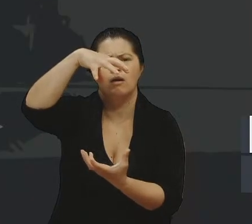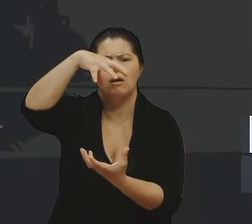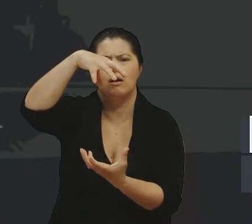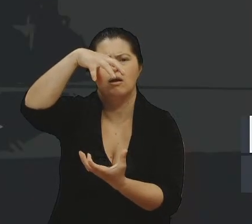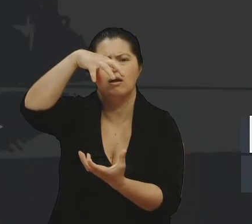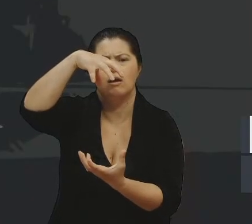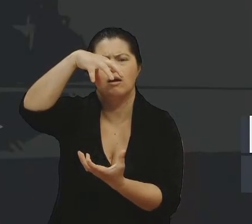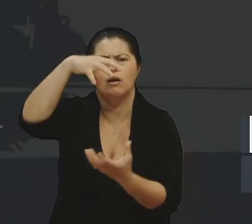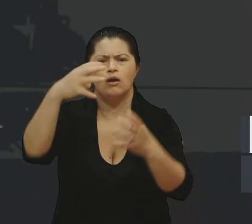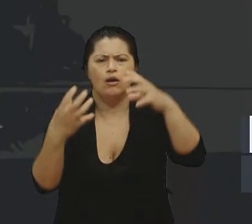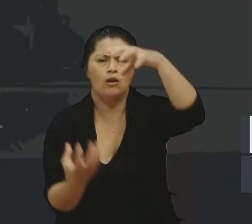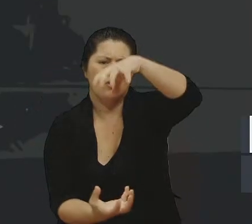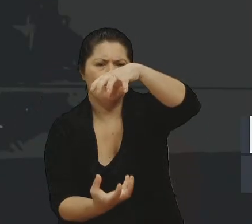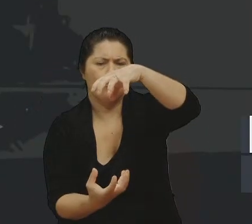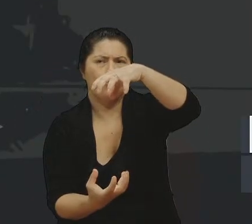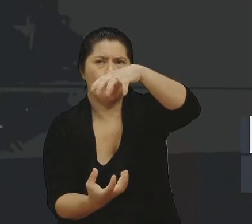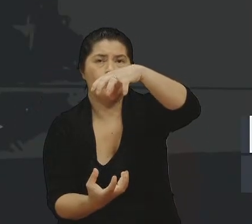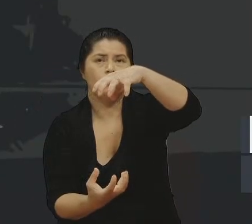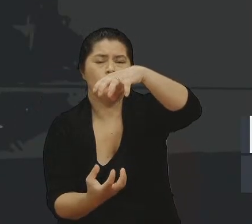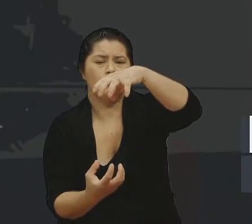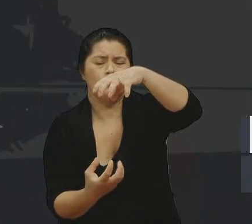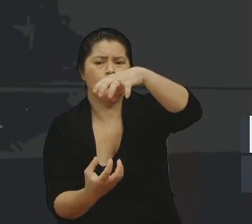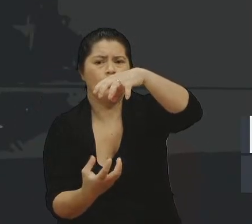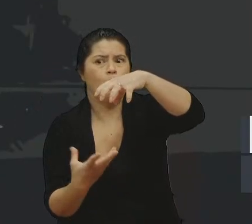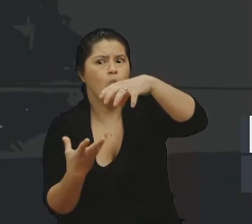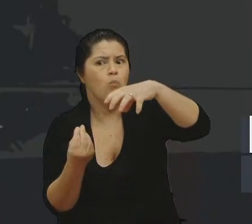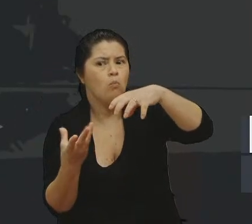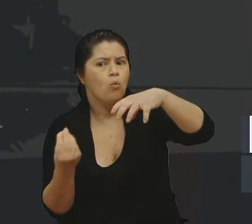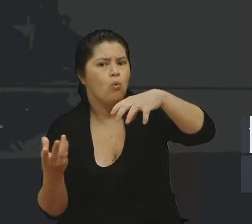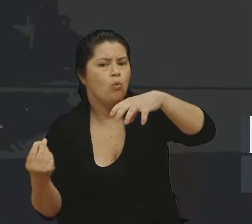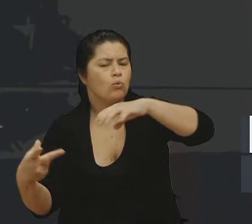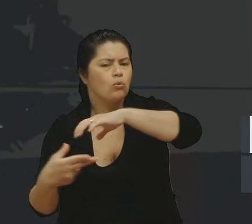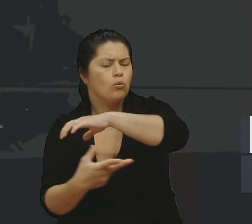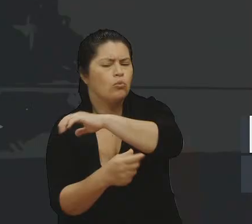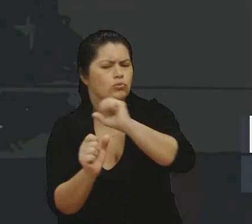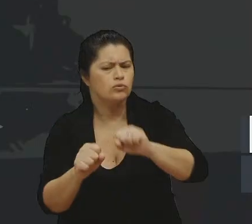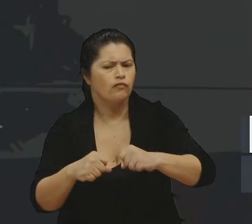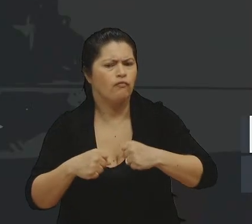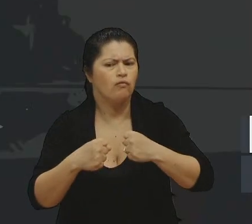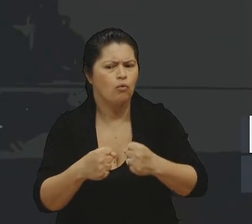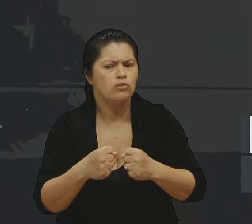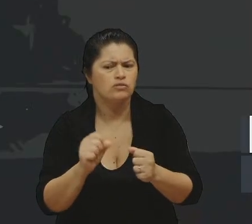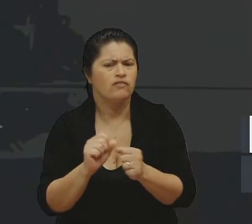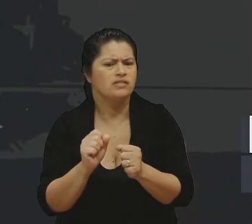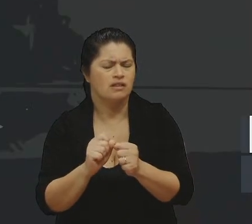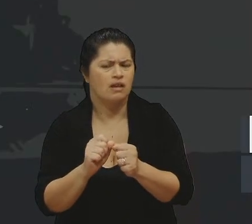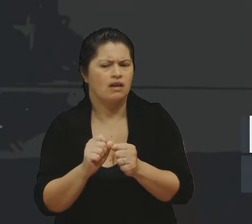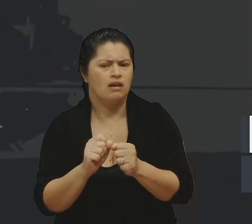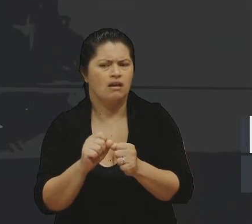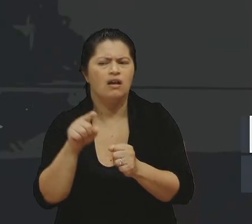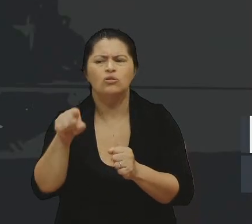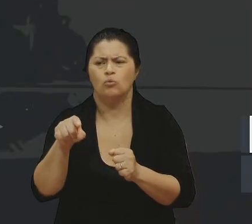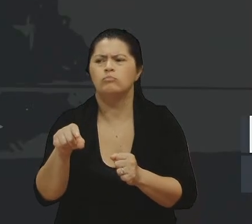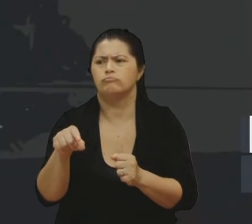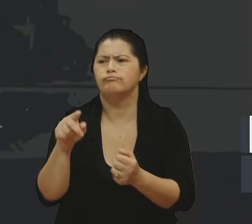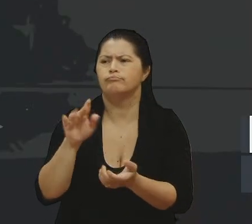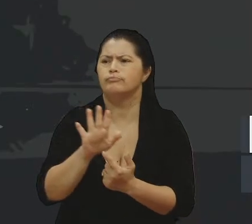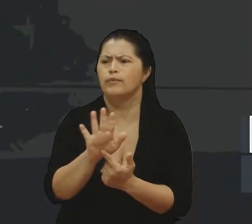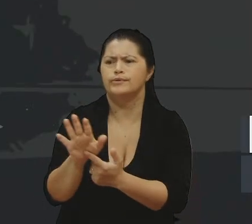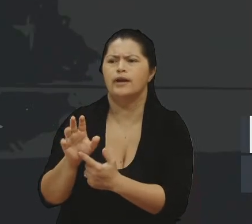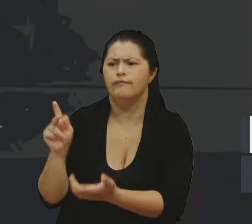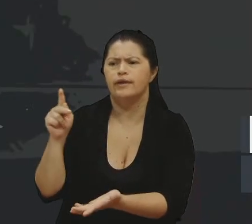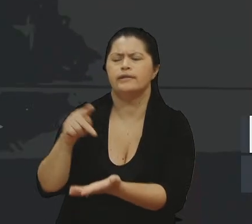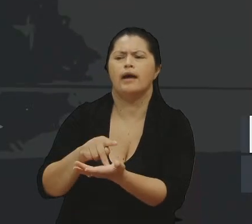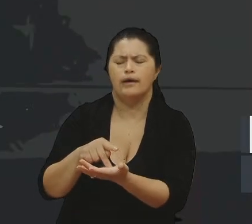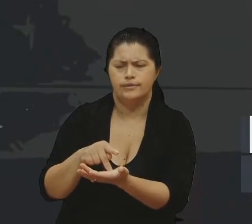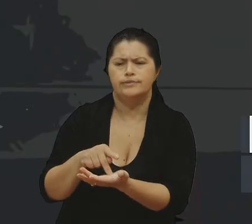para conseguir um dono de cão de raça para fazer a tosa? Cara, o esforço deve ser gigante. convencer o cara, porque é uma relação de segurança, né? O cara tem que tirar da